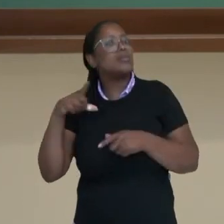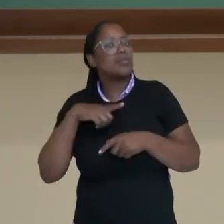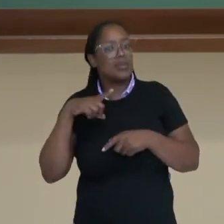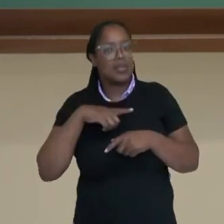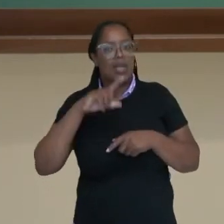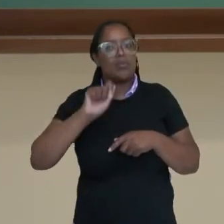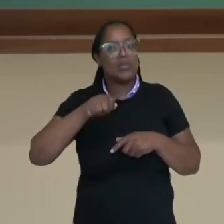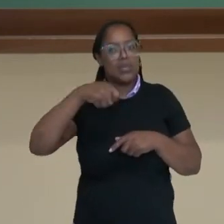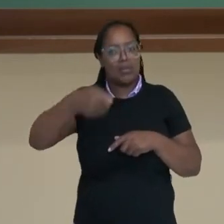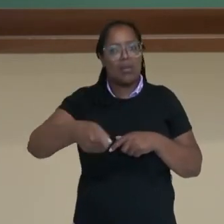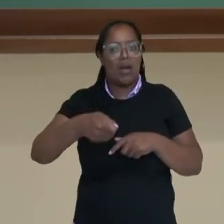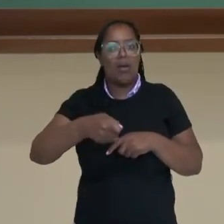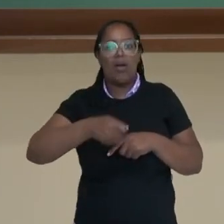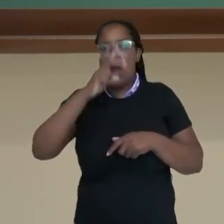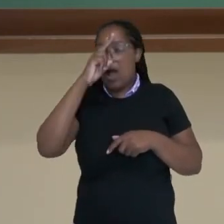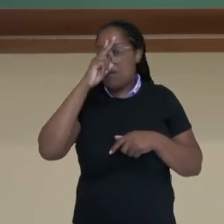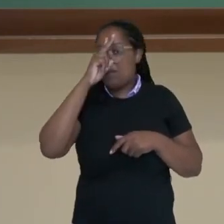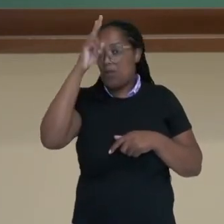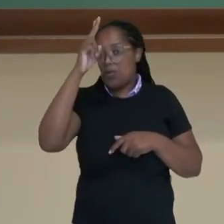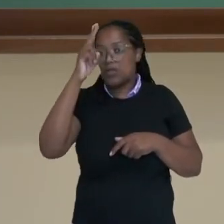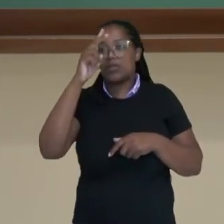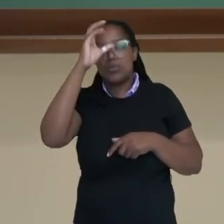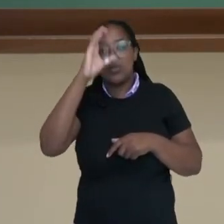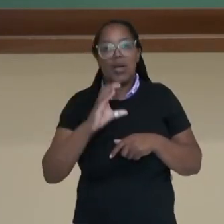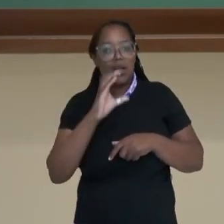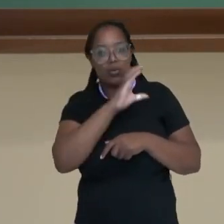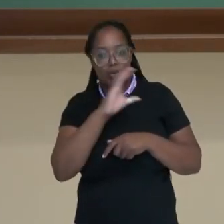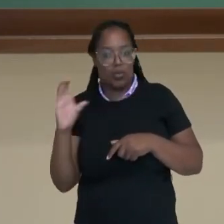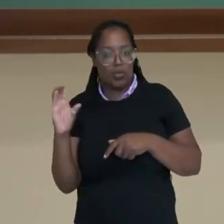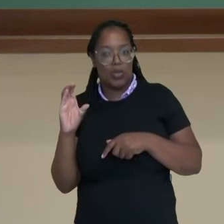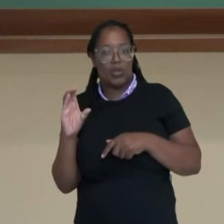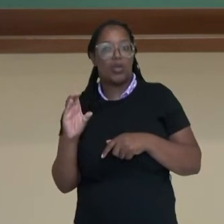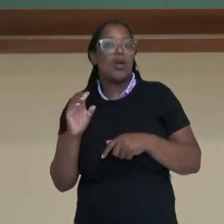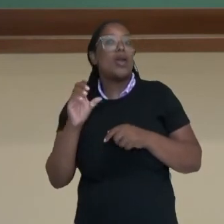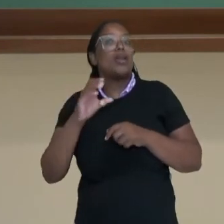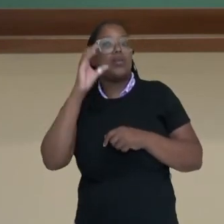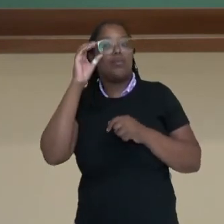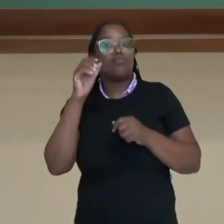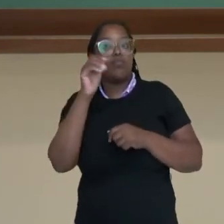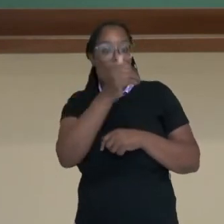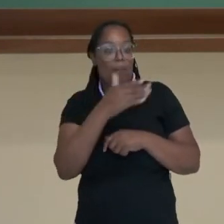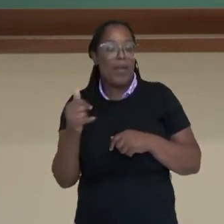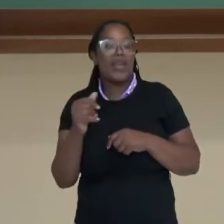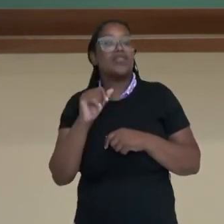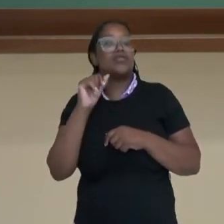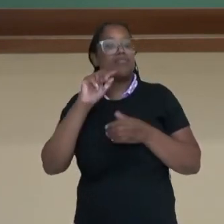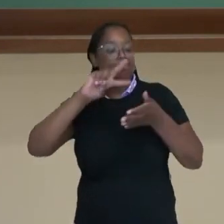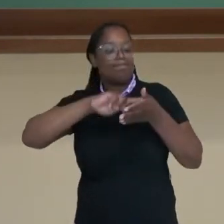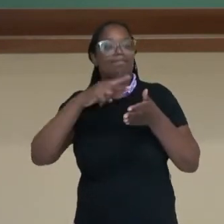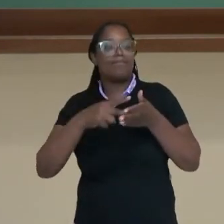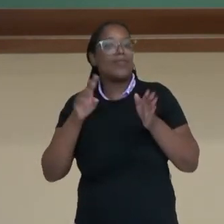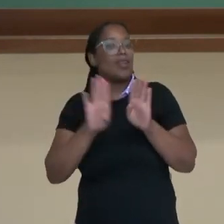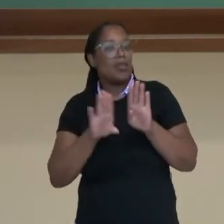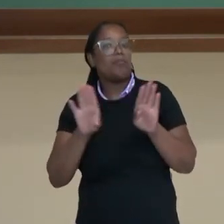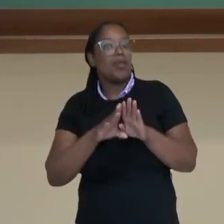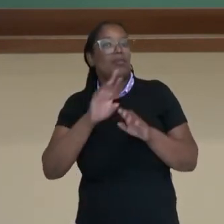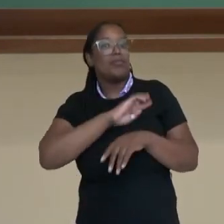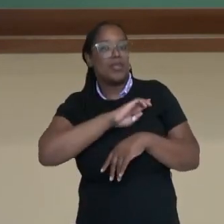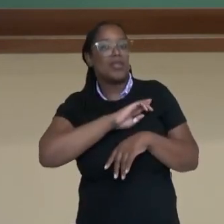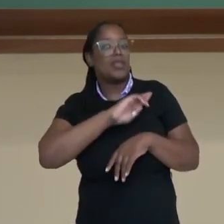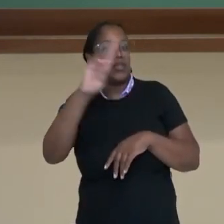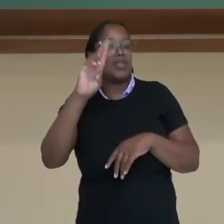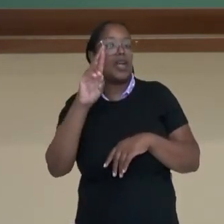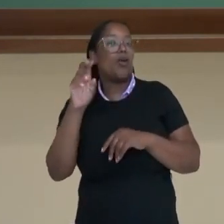simboliza a força do cristianismo, né? Simboliza uma religião. E agora eu estou falando da história. Esse peixe simboliza